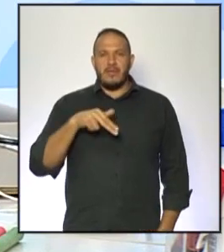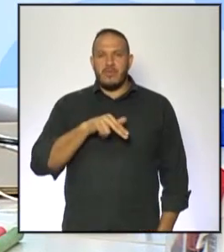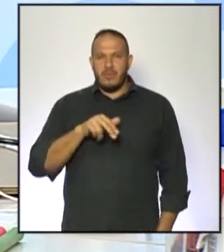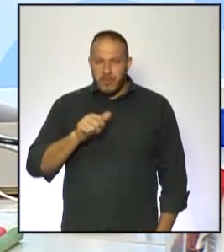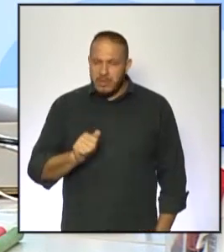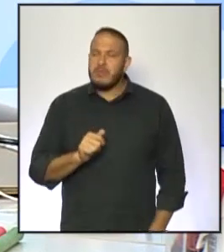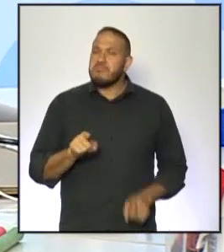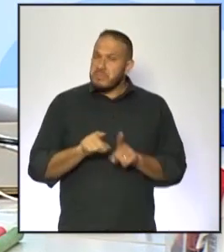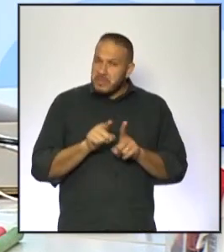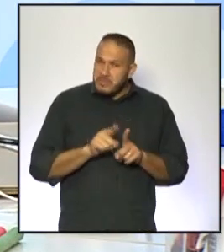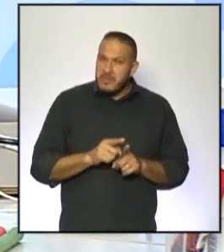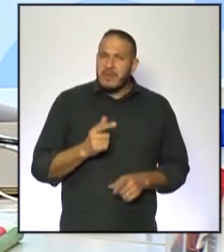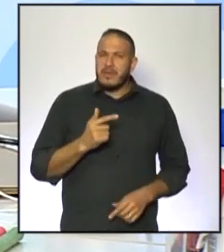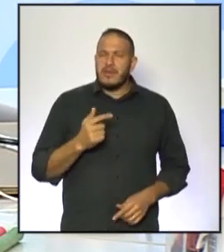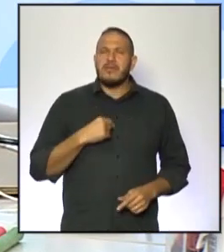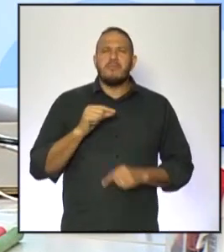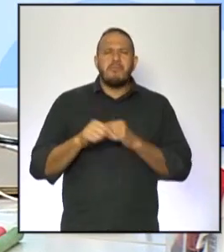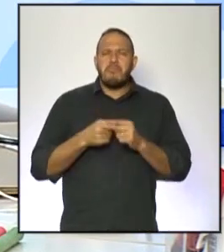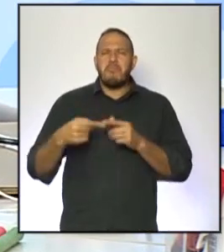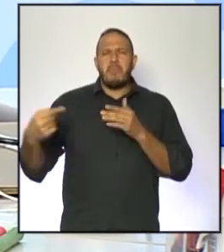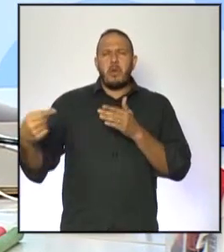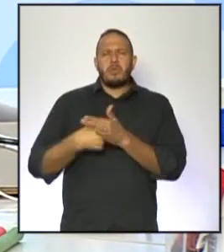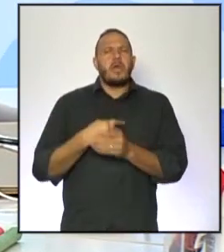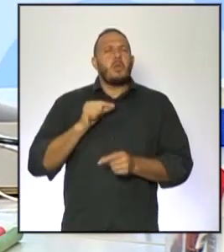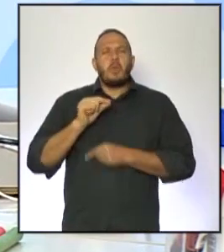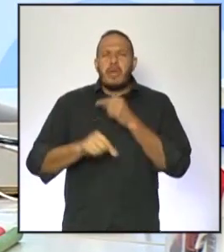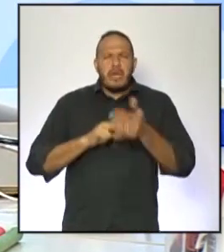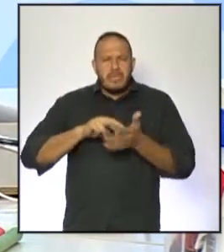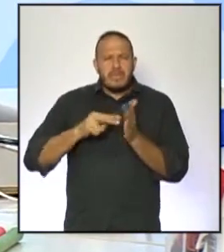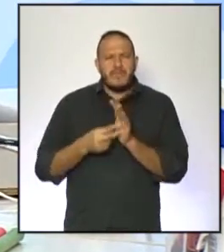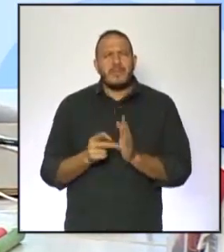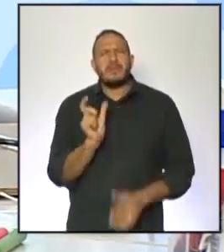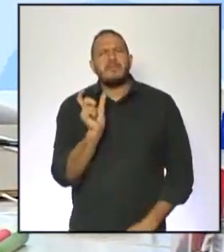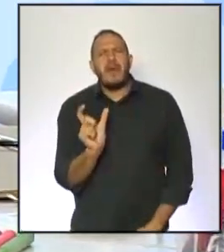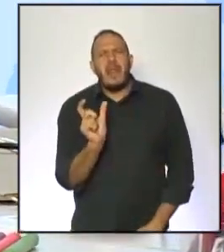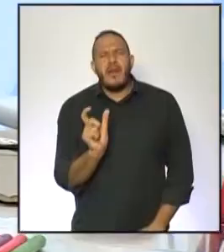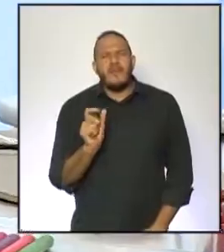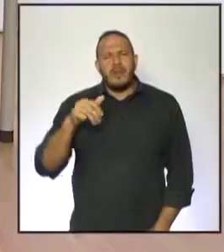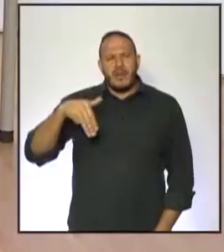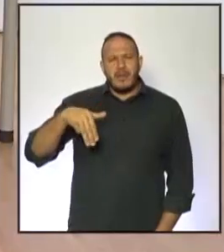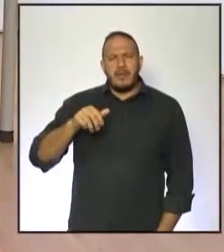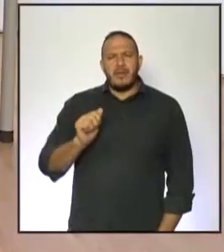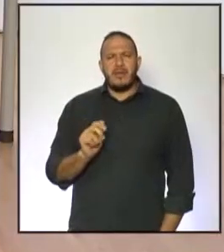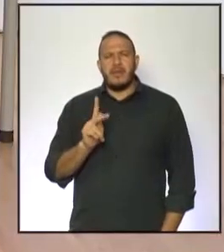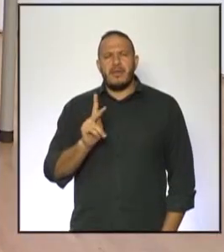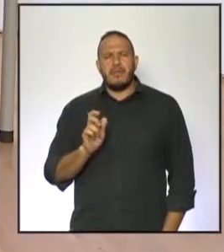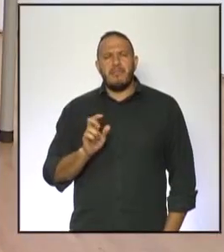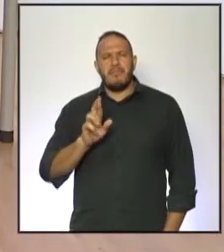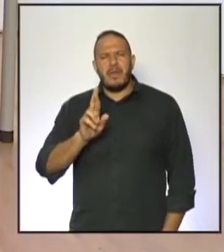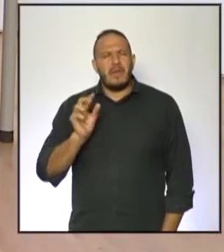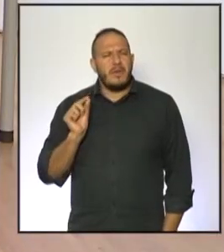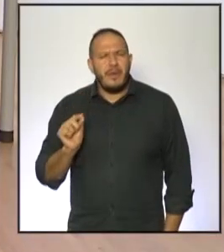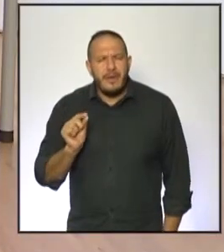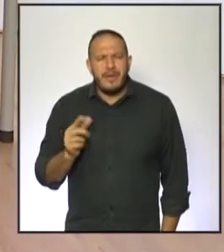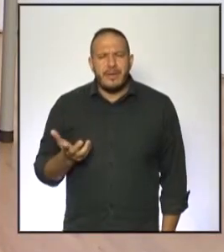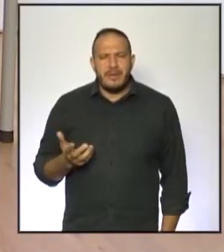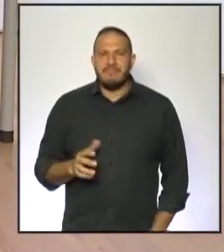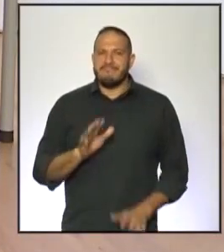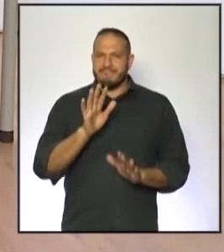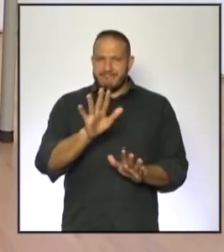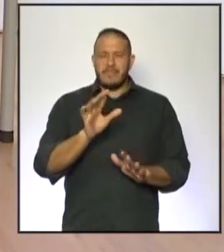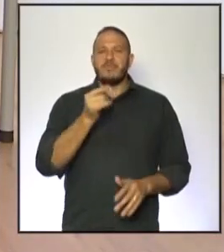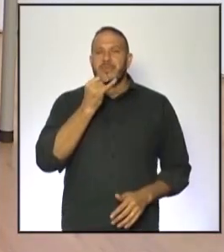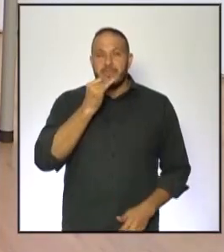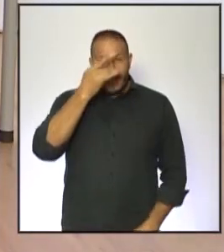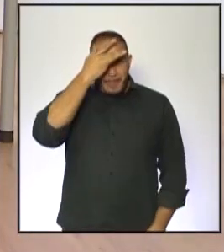também estão perguntando o que é um maker. Boa pergunta. O maker é aquele que tem a capacidade de olhar um problema